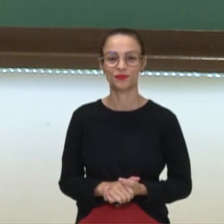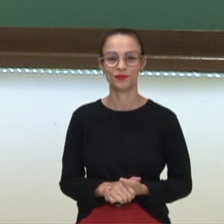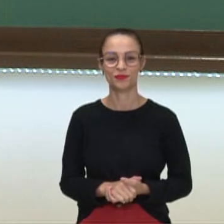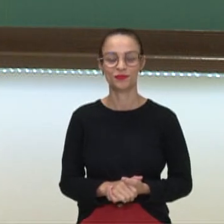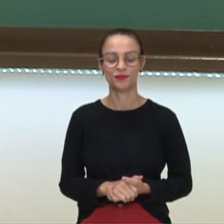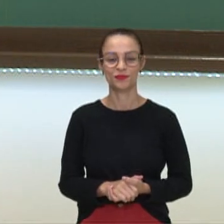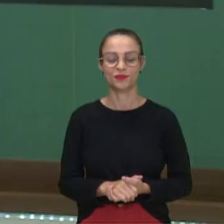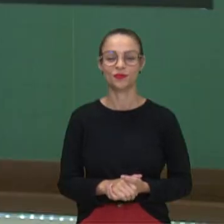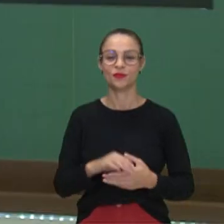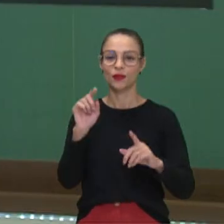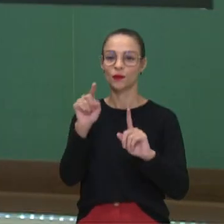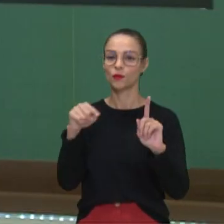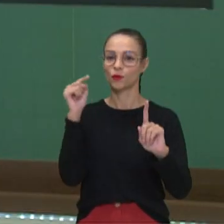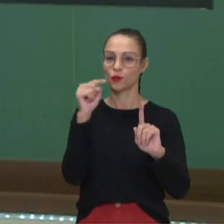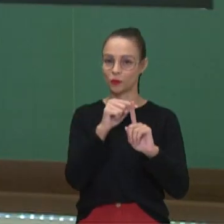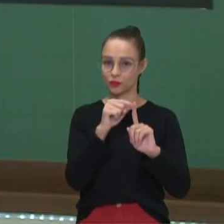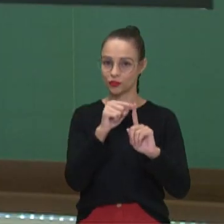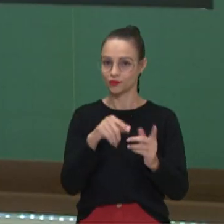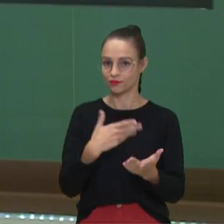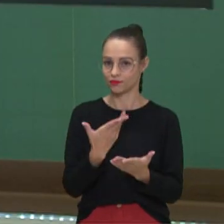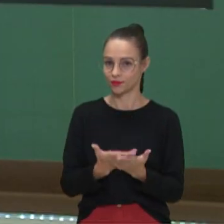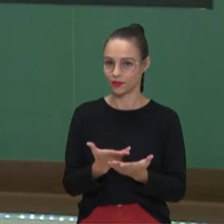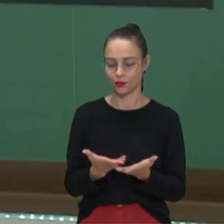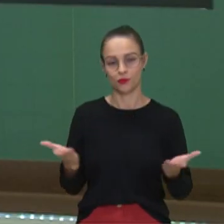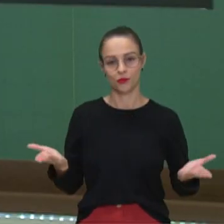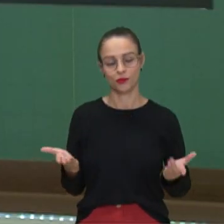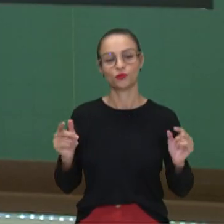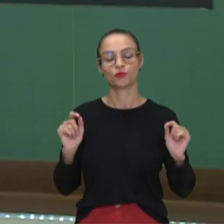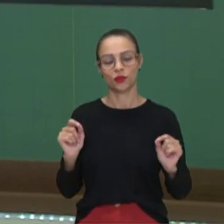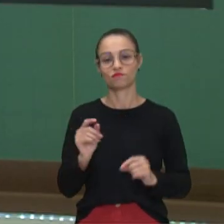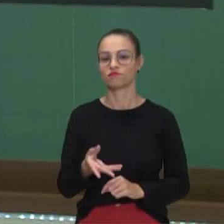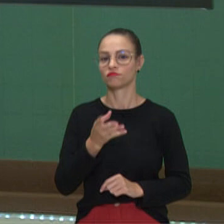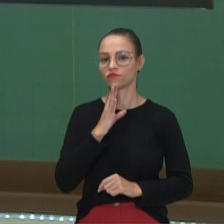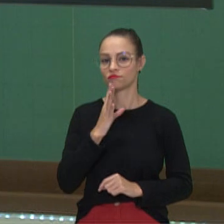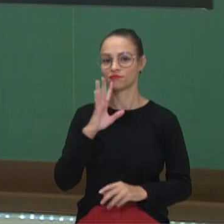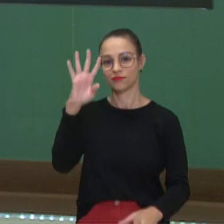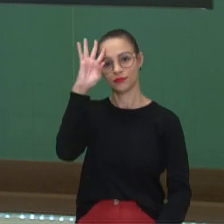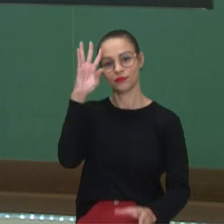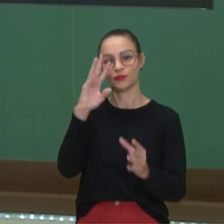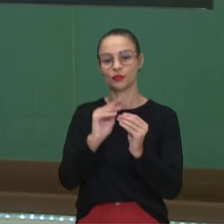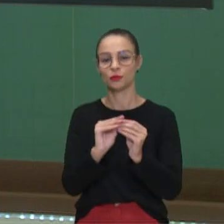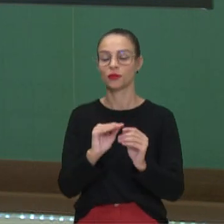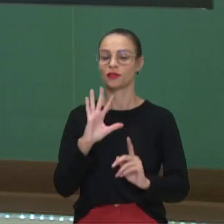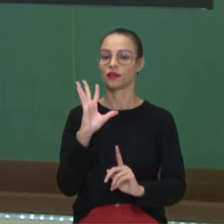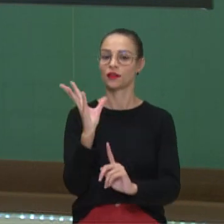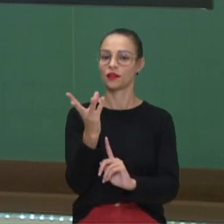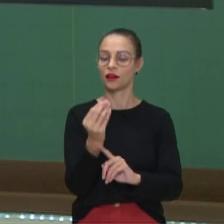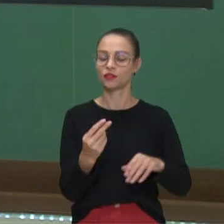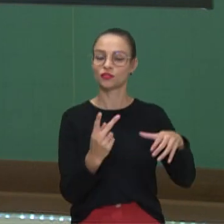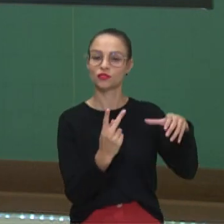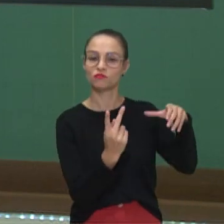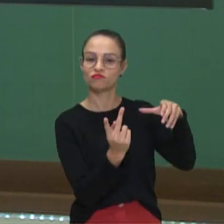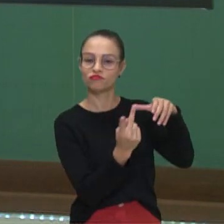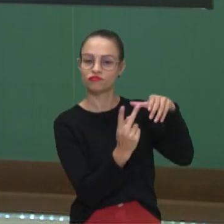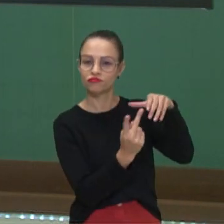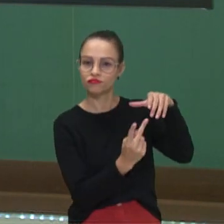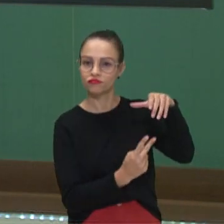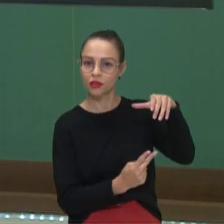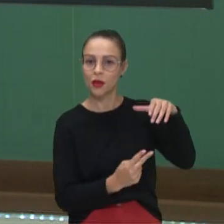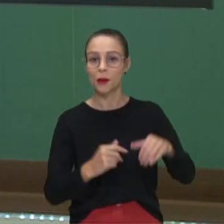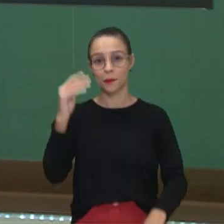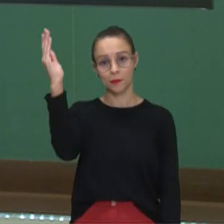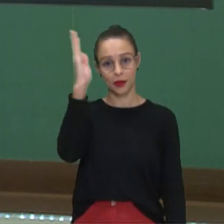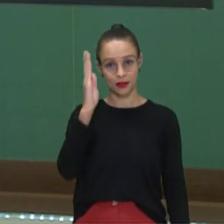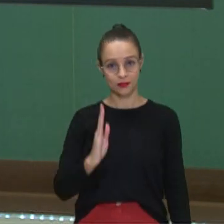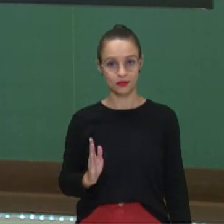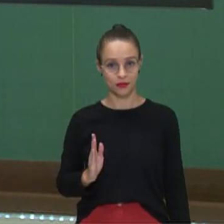Então, os objetivos da nossa aula: conhecer e compreender a arte rupestre brasileira. A